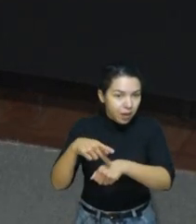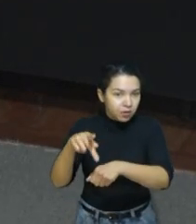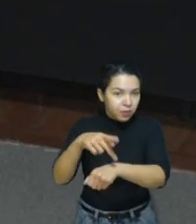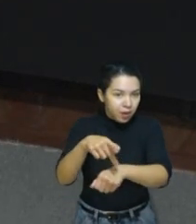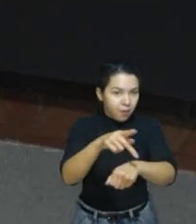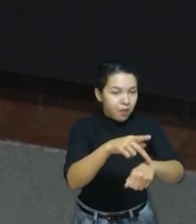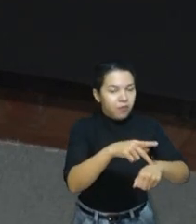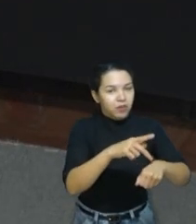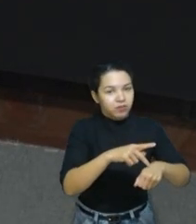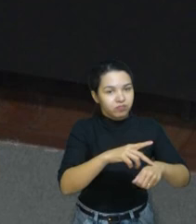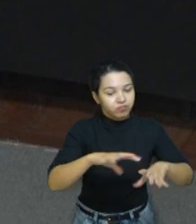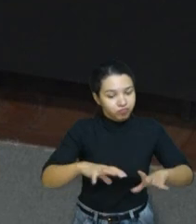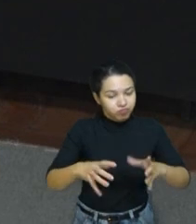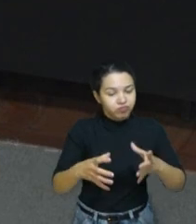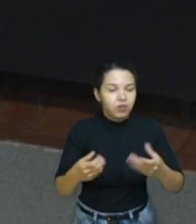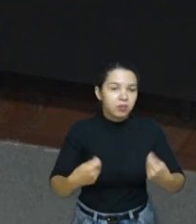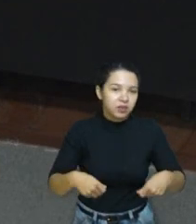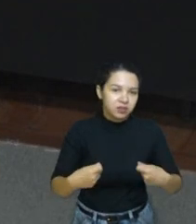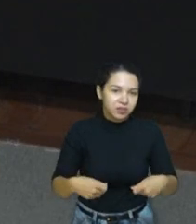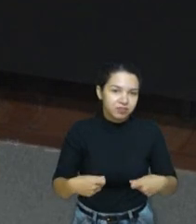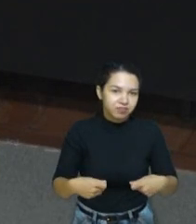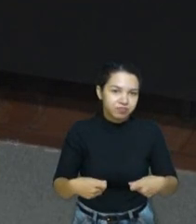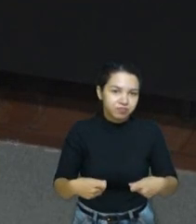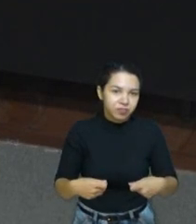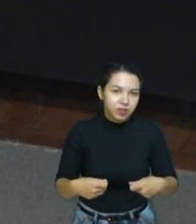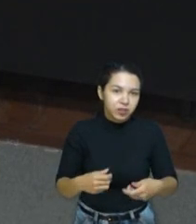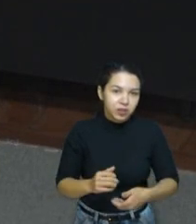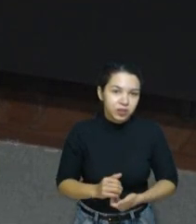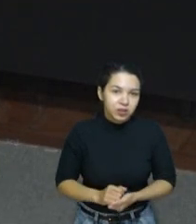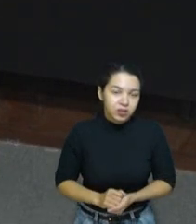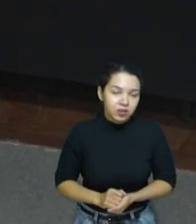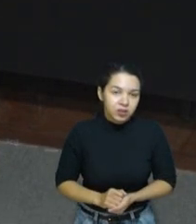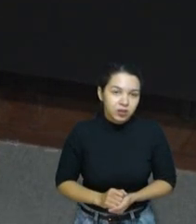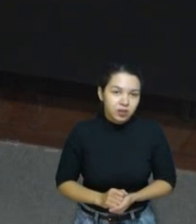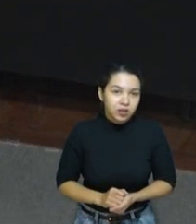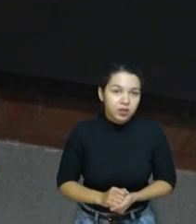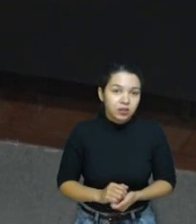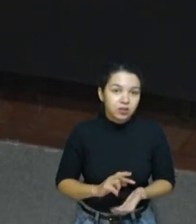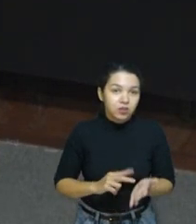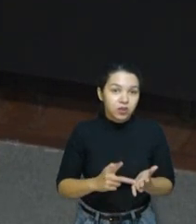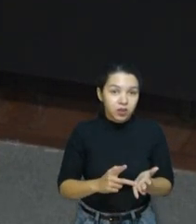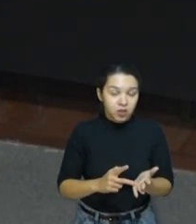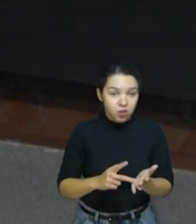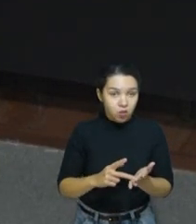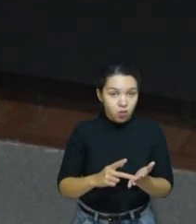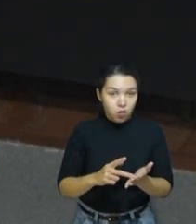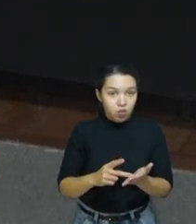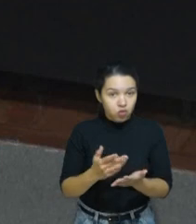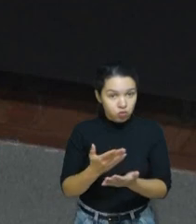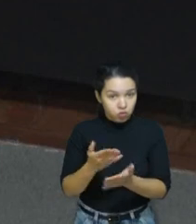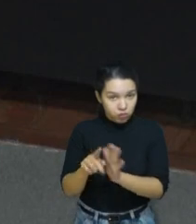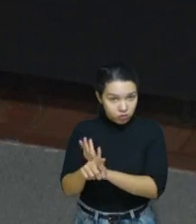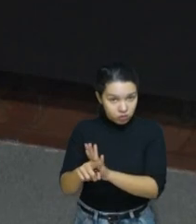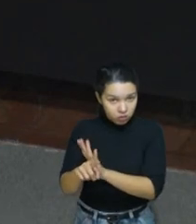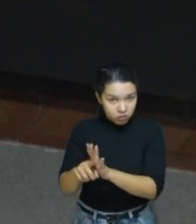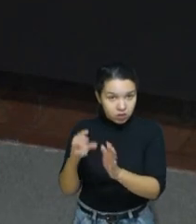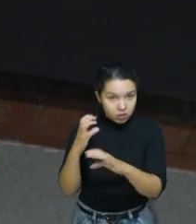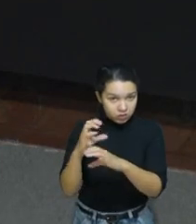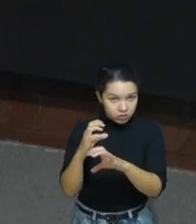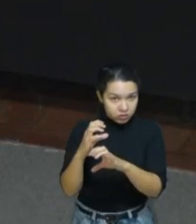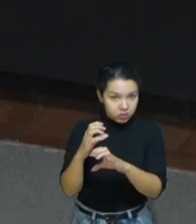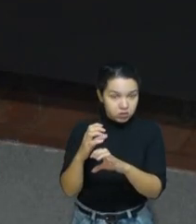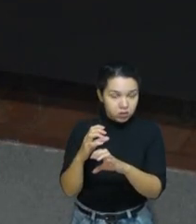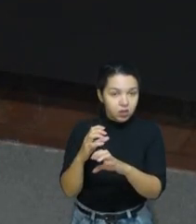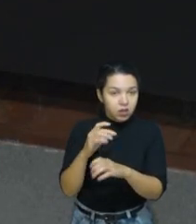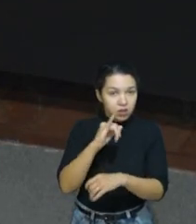todo mundo e todos os países têm que acordar. Então, isso, os cientistas investiram muito nisso, que é o IPCC. O IPCC